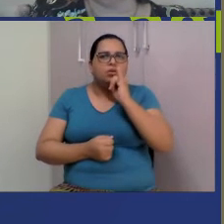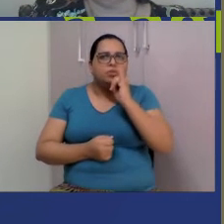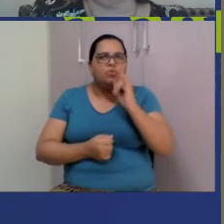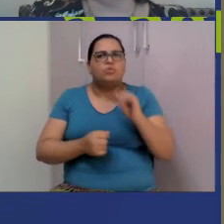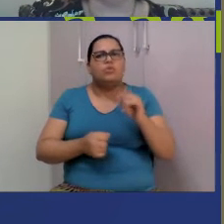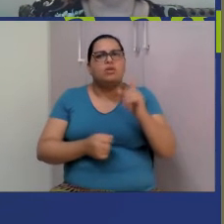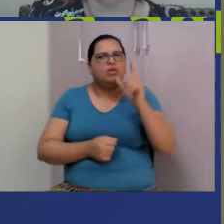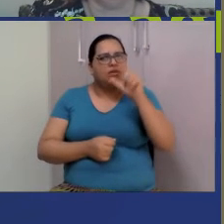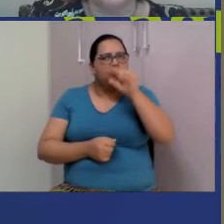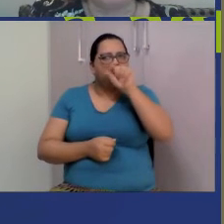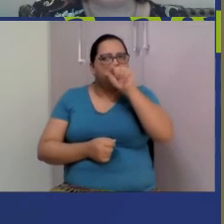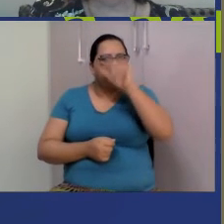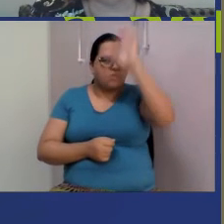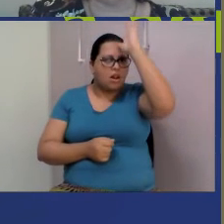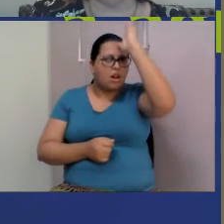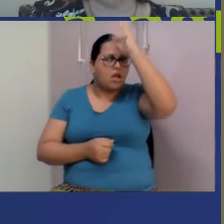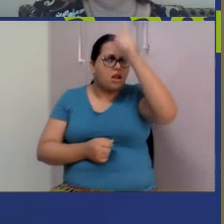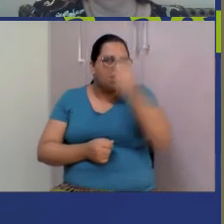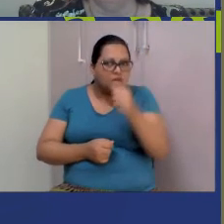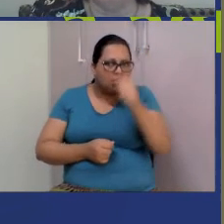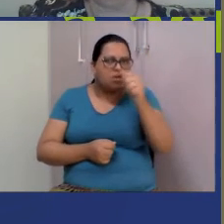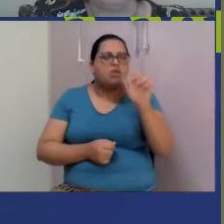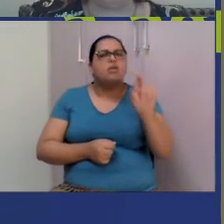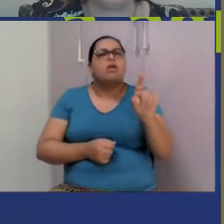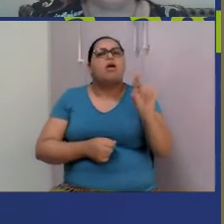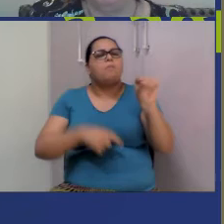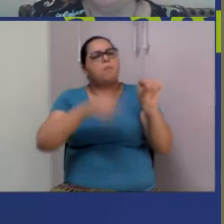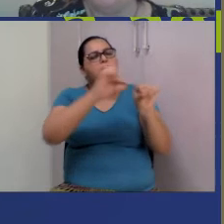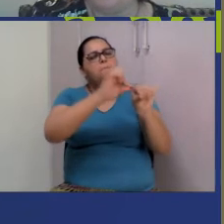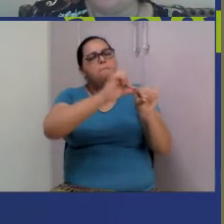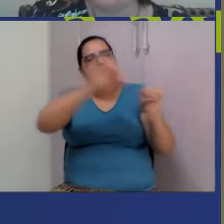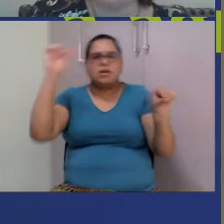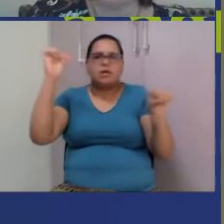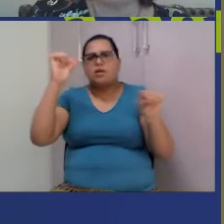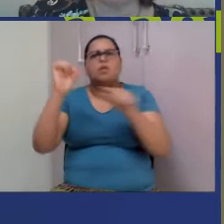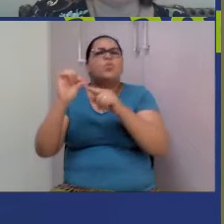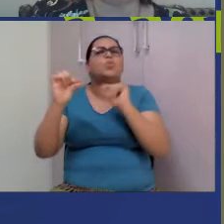vai puxar outra e a pesquisa não tem fim.